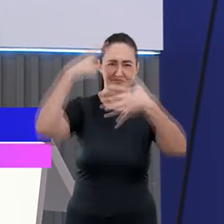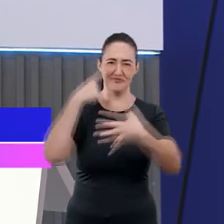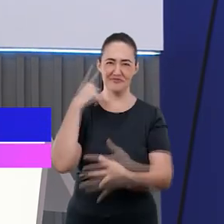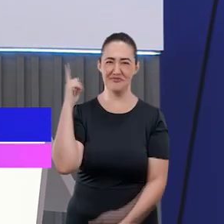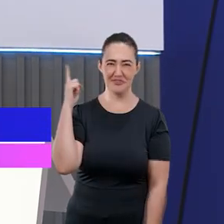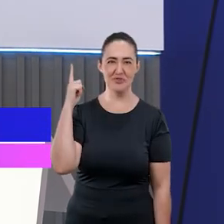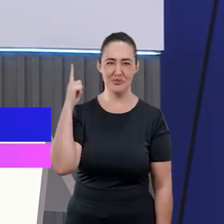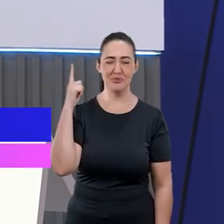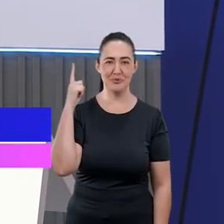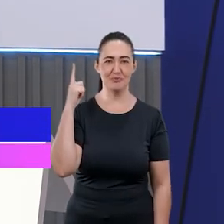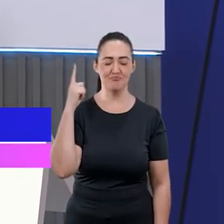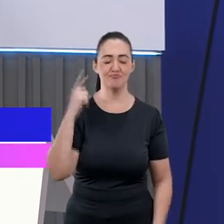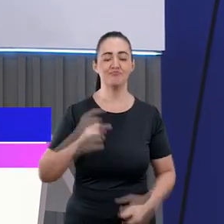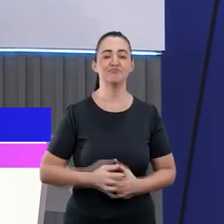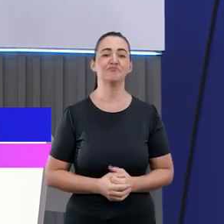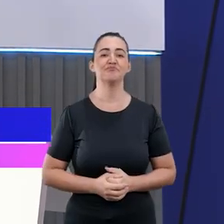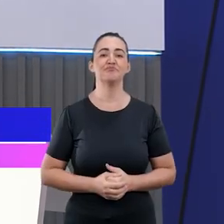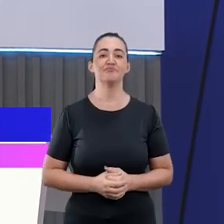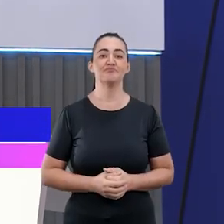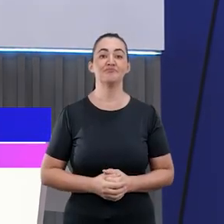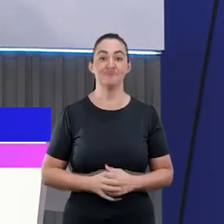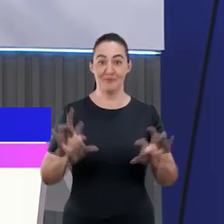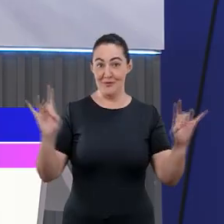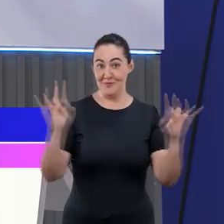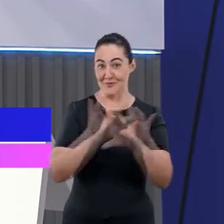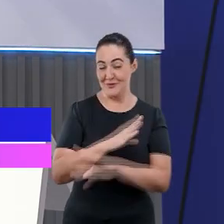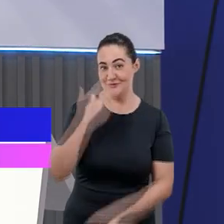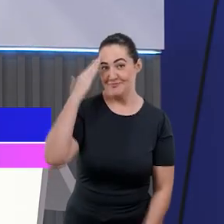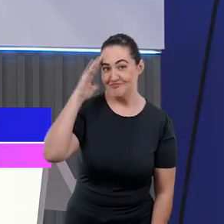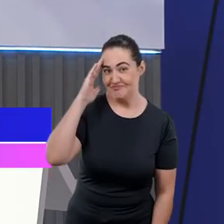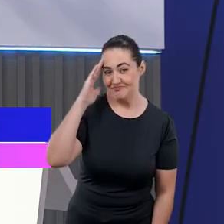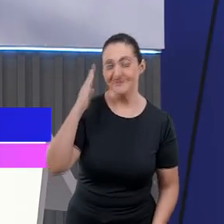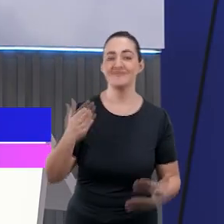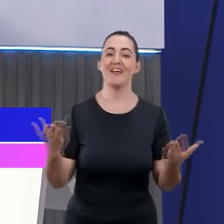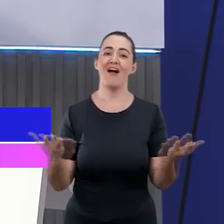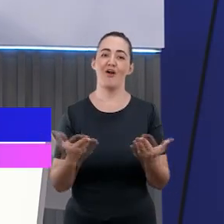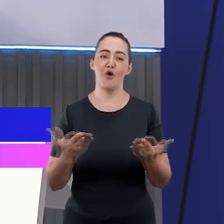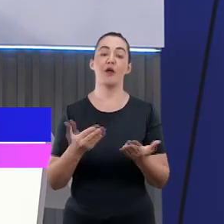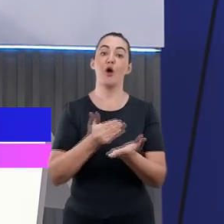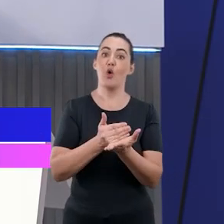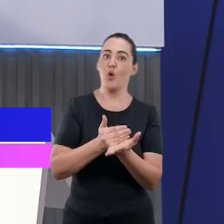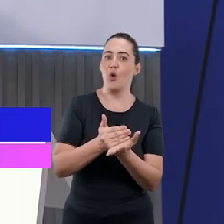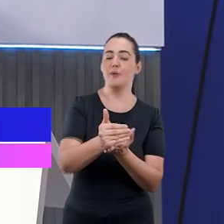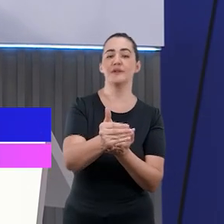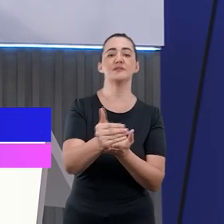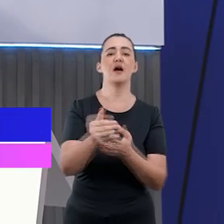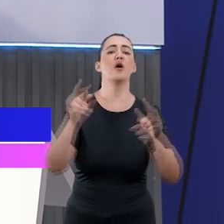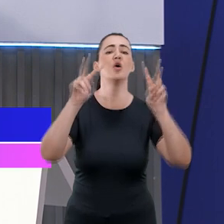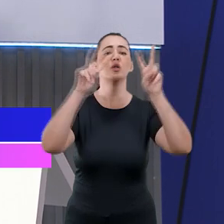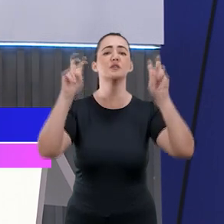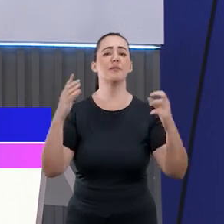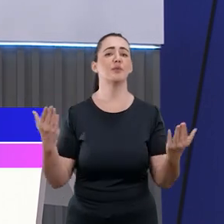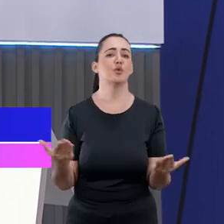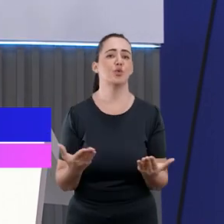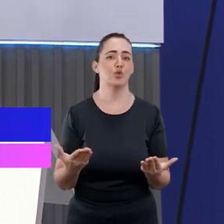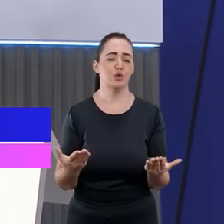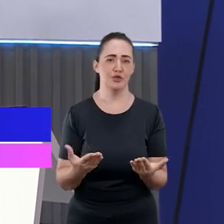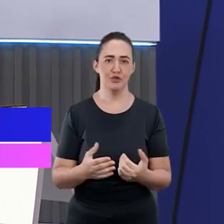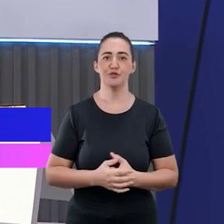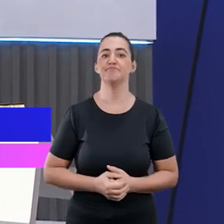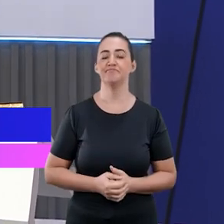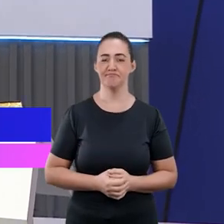uma referência para o estudo. Dito isso, estamos prontos agora para começar o nosso estudo de